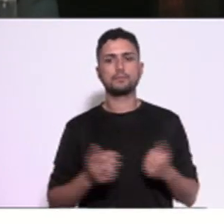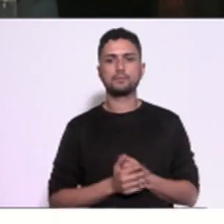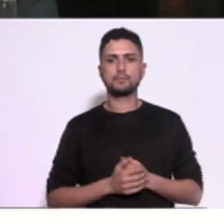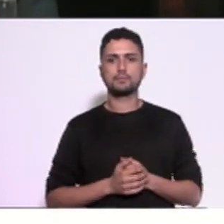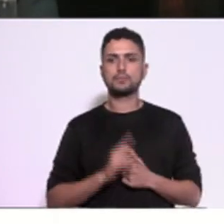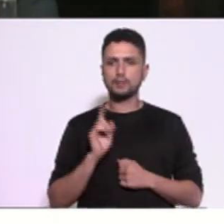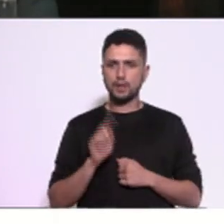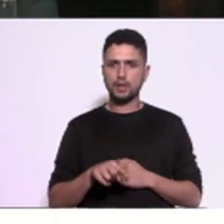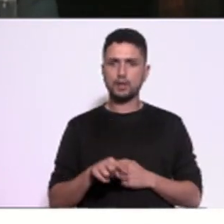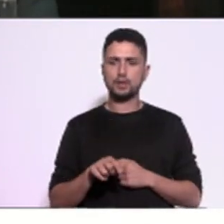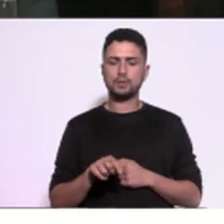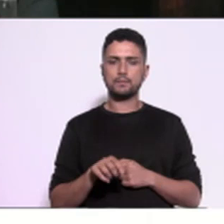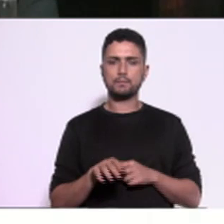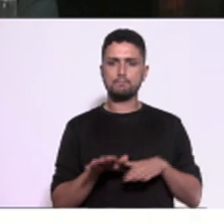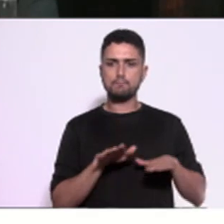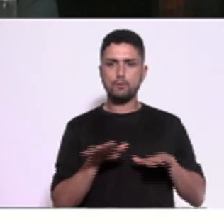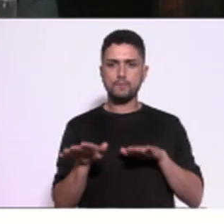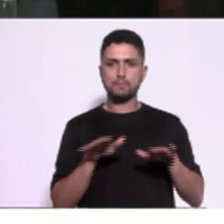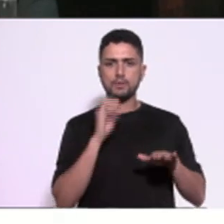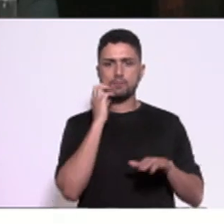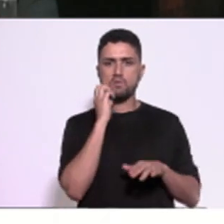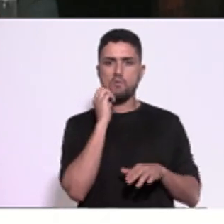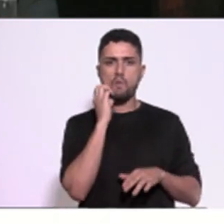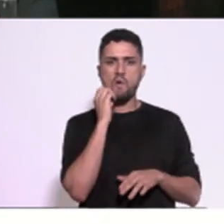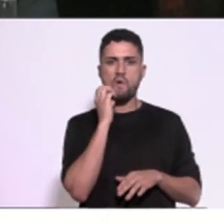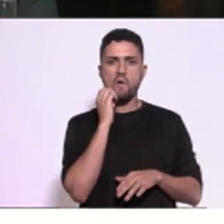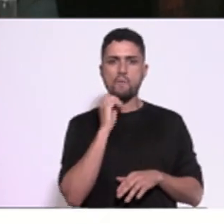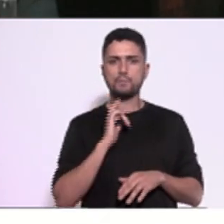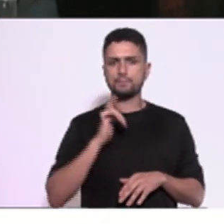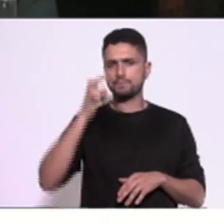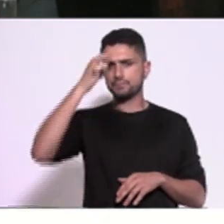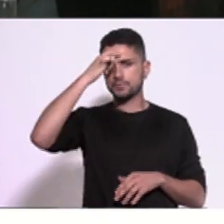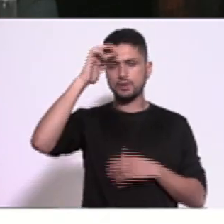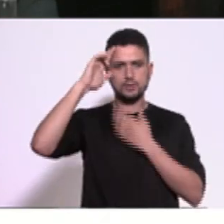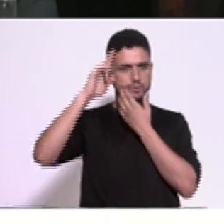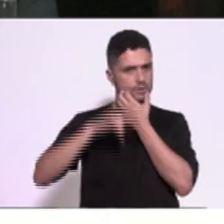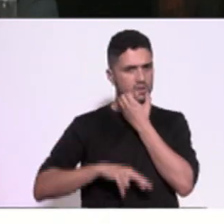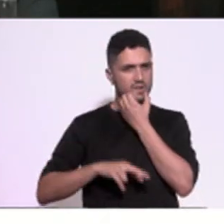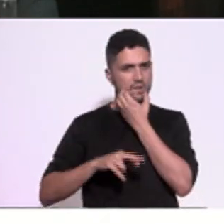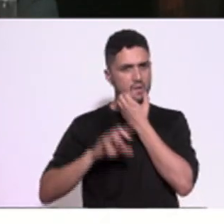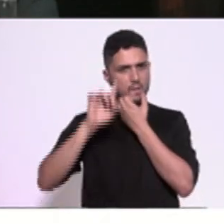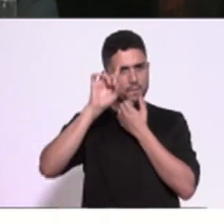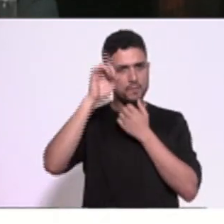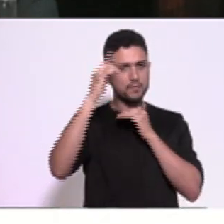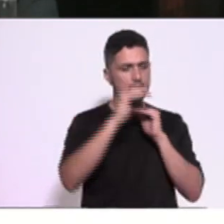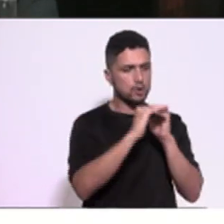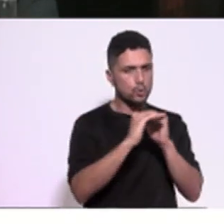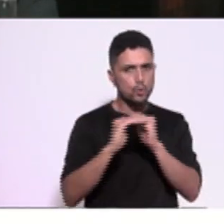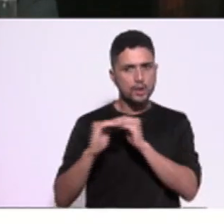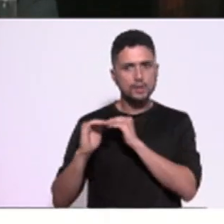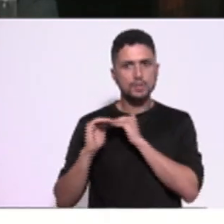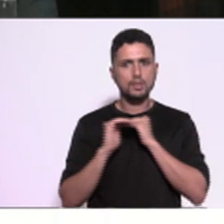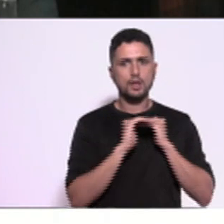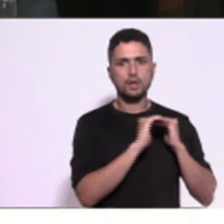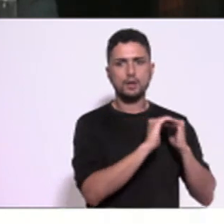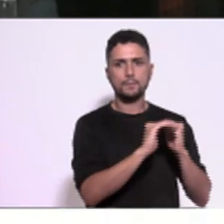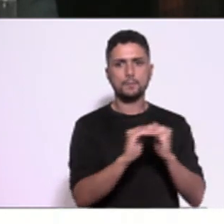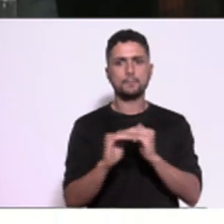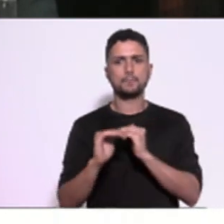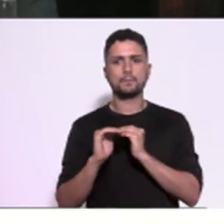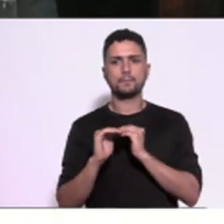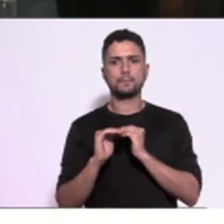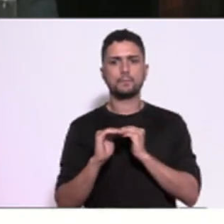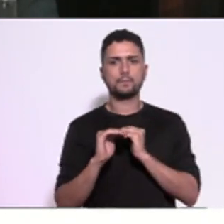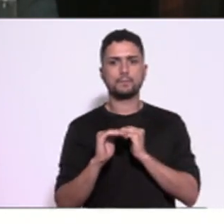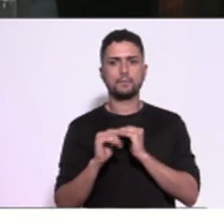movimento racional, com um ideário igualitário, com um ideário que eu